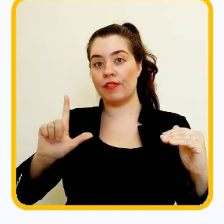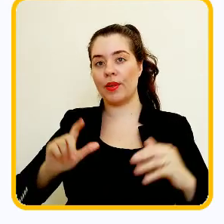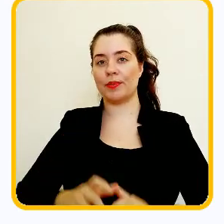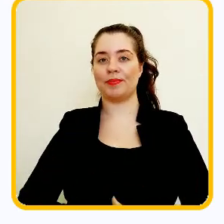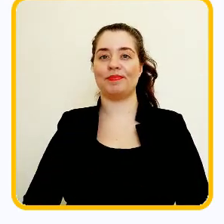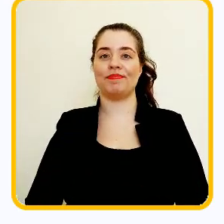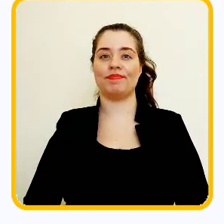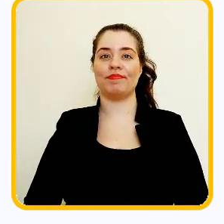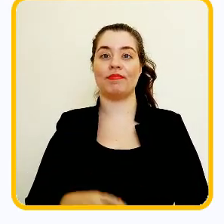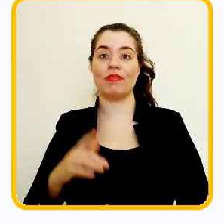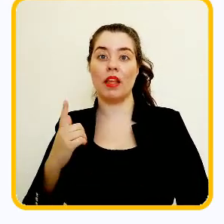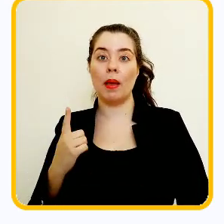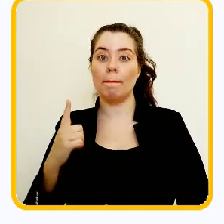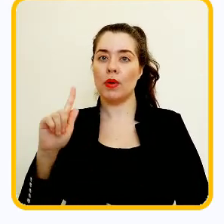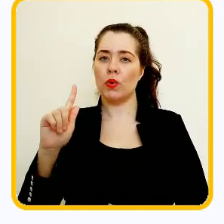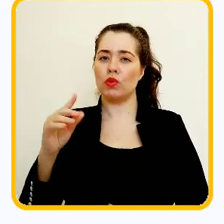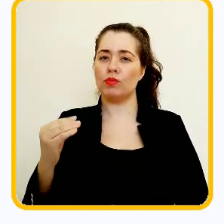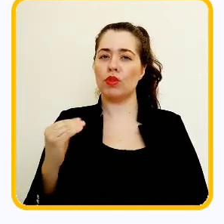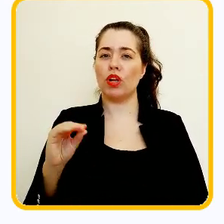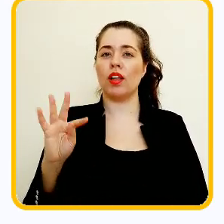ou palavras-chave.